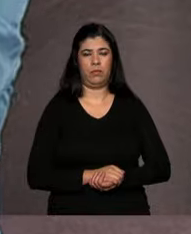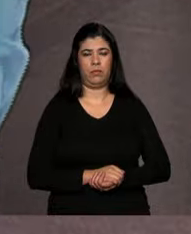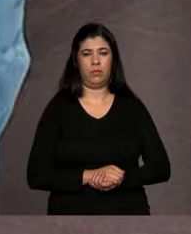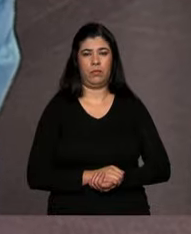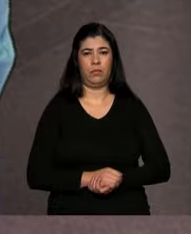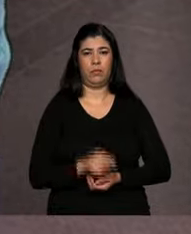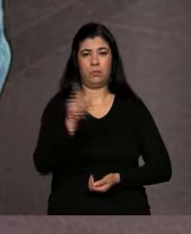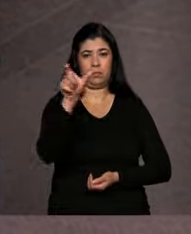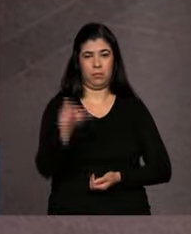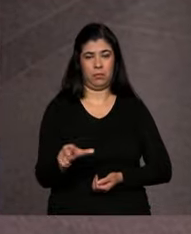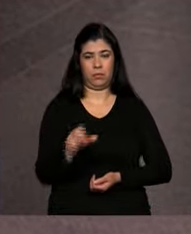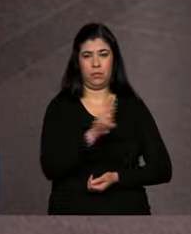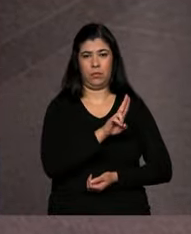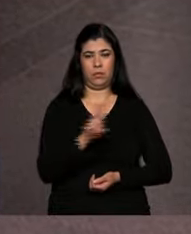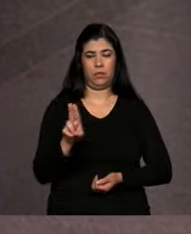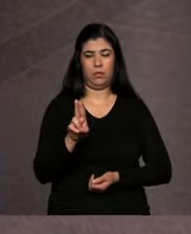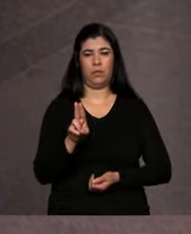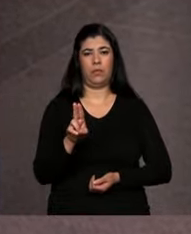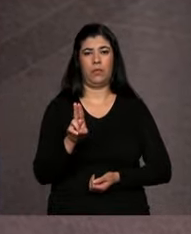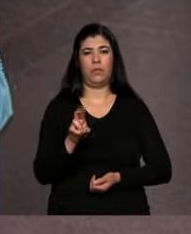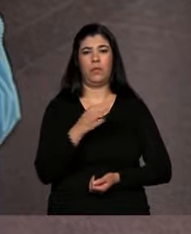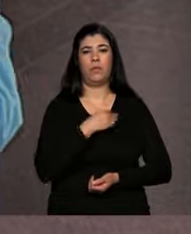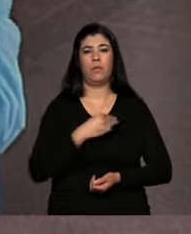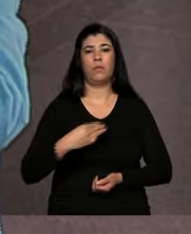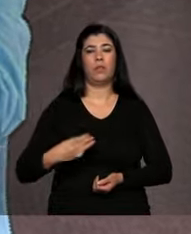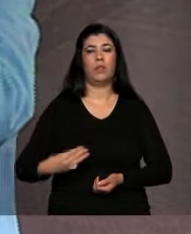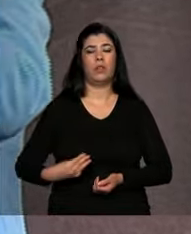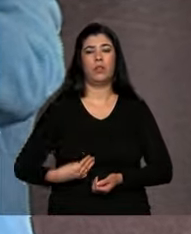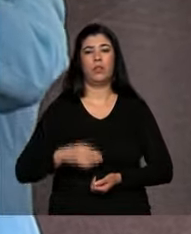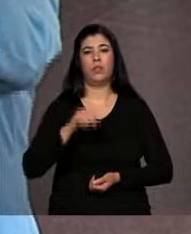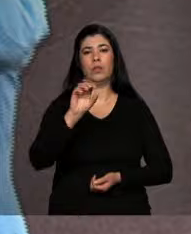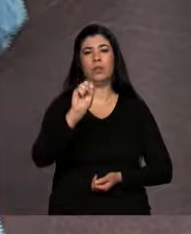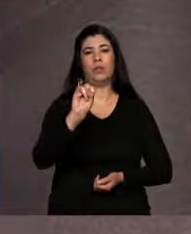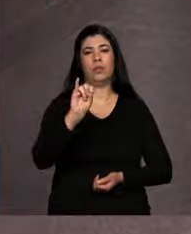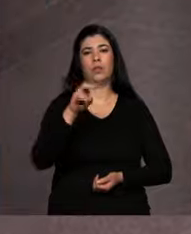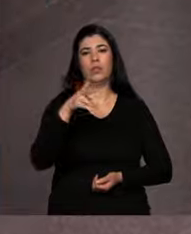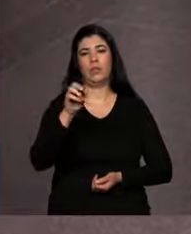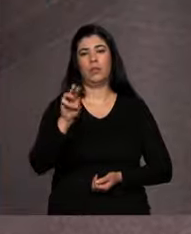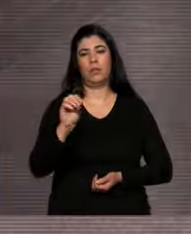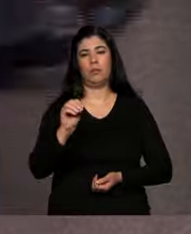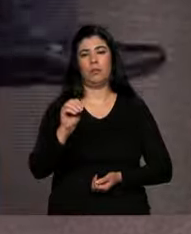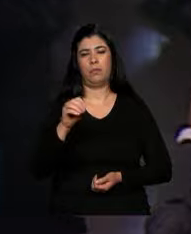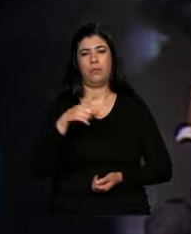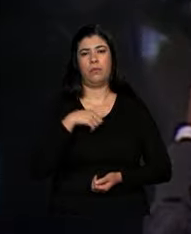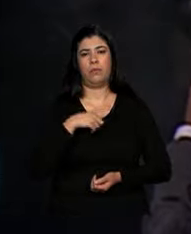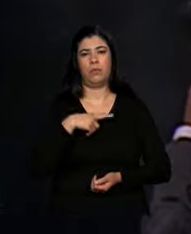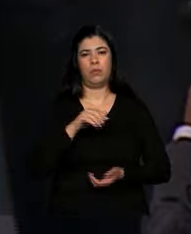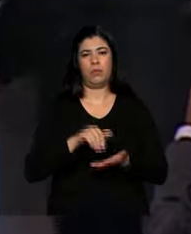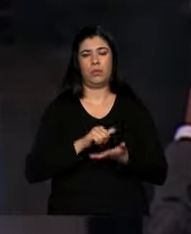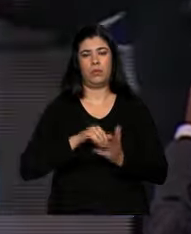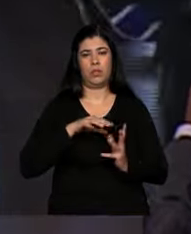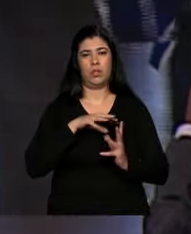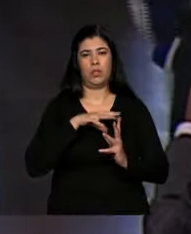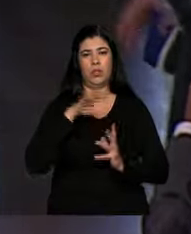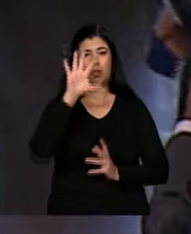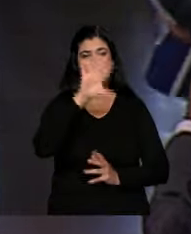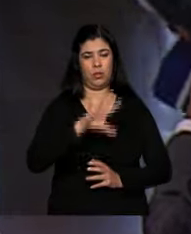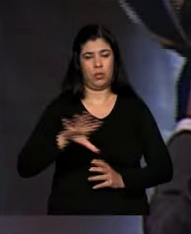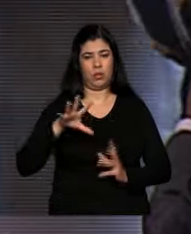Ao senhor Valdir Moisés Simão, ministro de Estado-Chefe da Controladoria Geral da União.